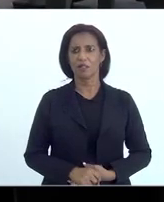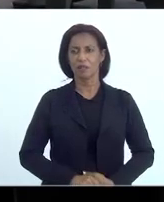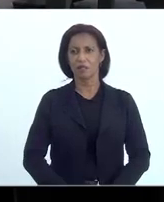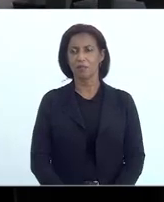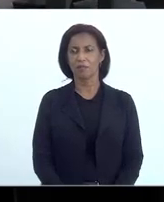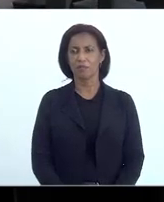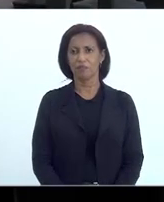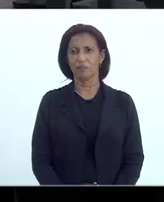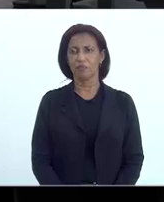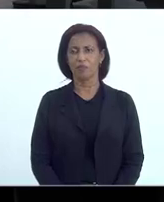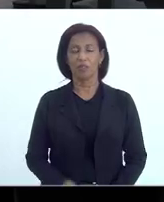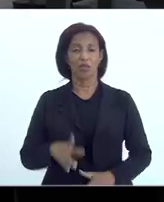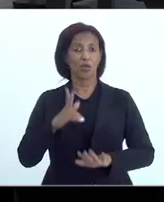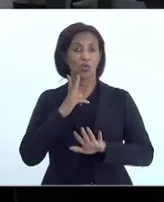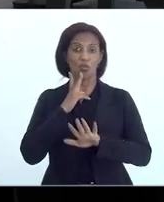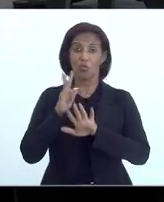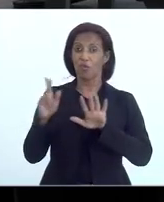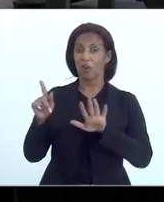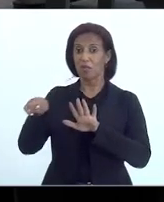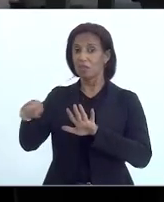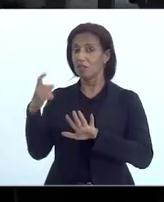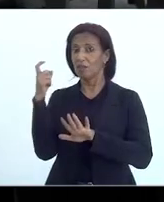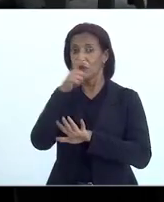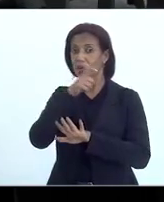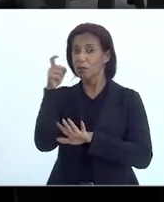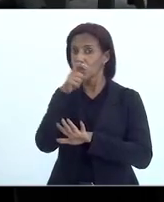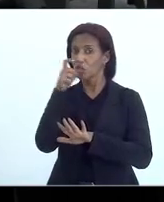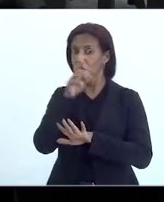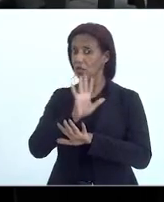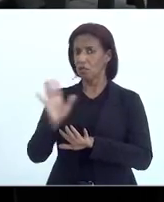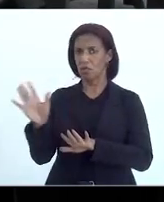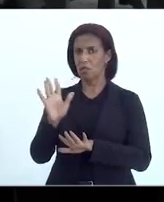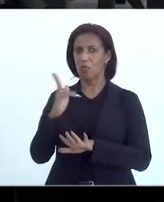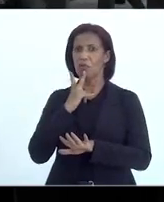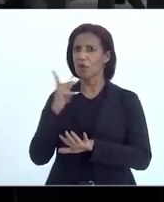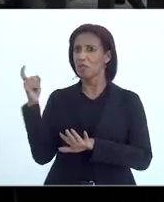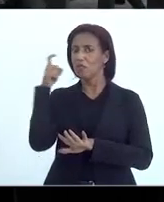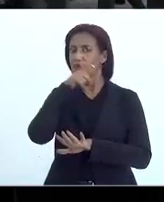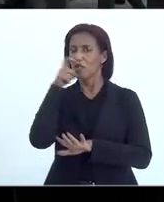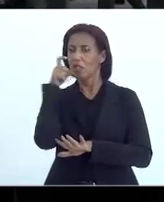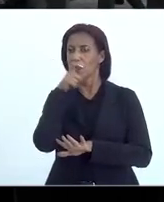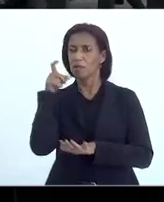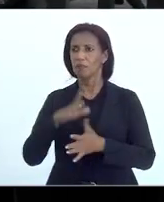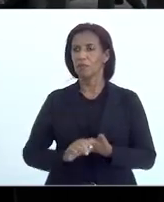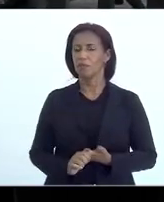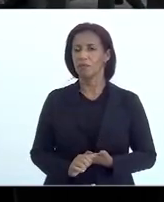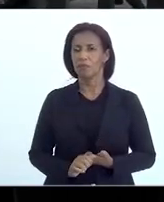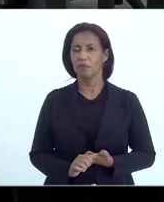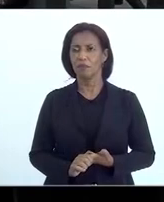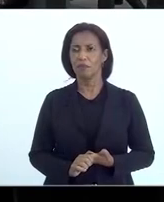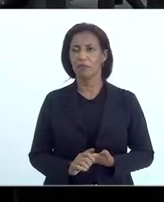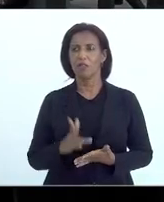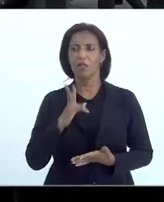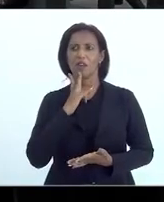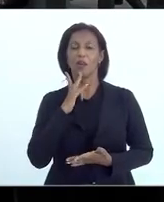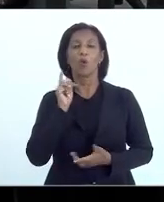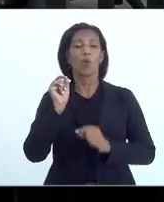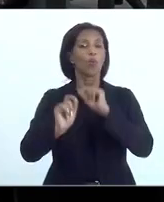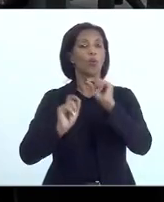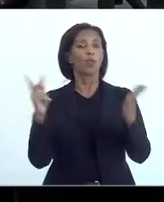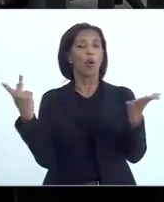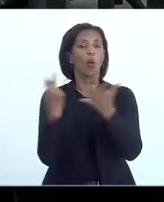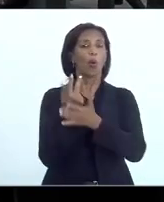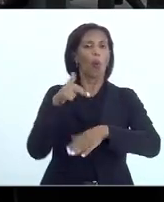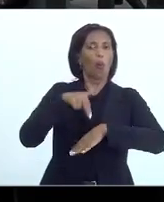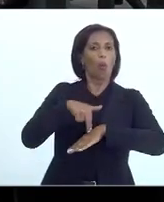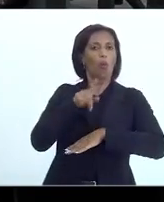mas ninguém disse ó tá falando mentira ditado ninguém falou que você tá falando mas ele não vai dar nem fala assim ó esse foi falado 11 que foi